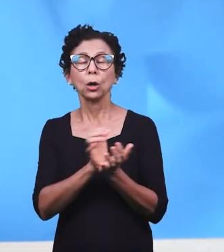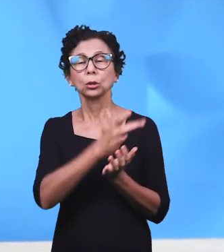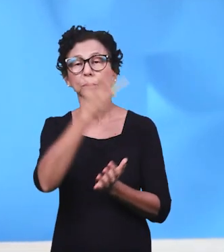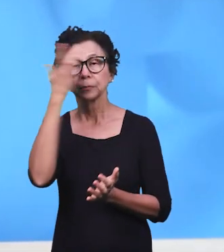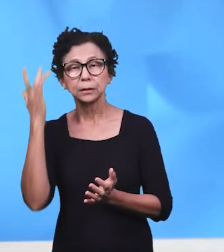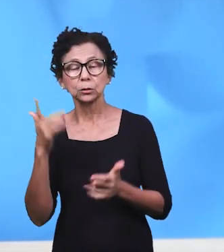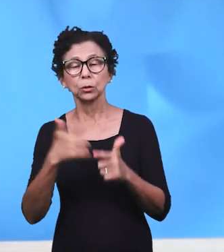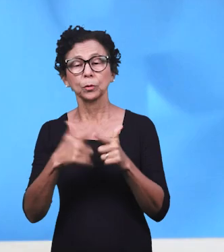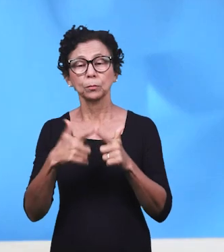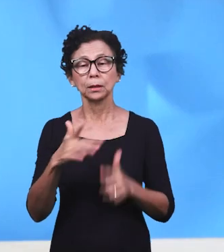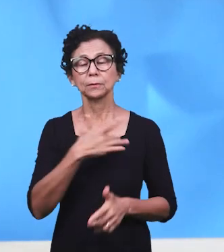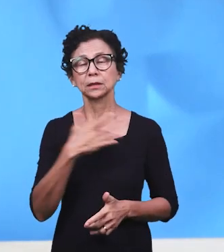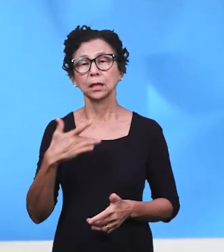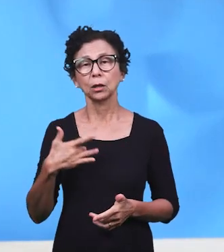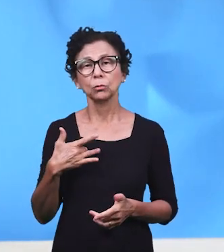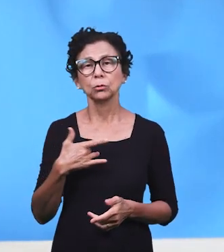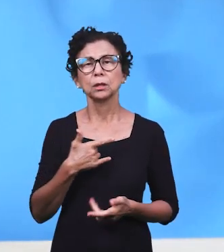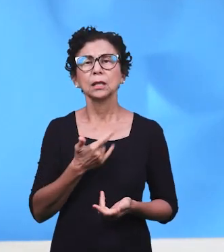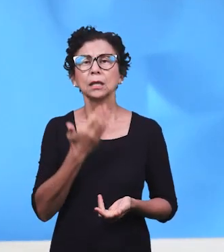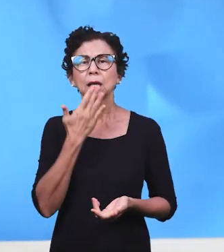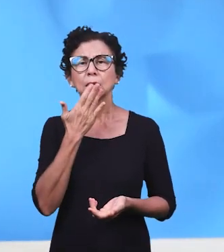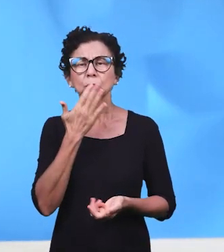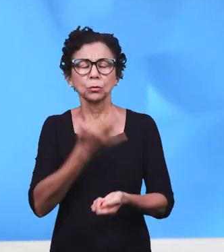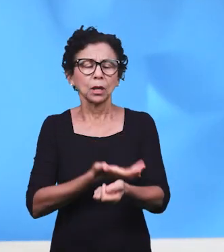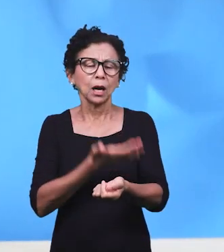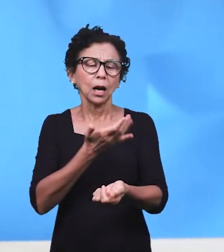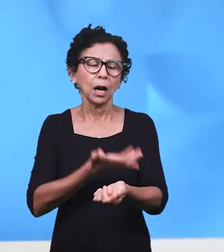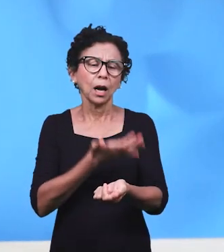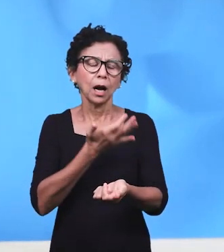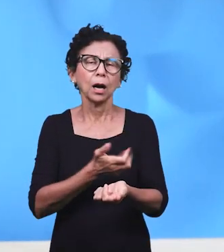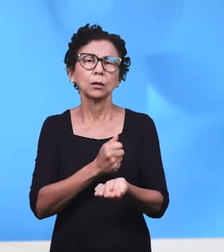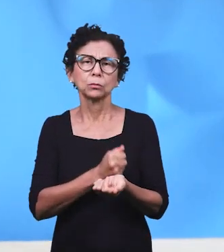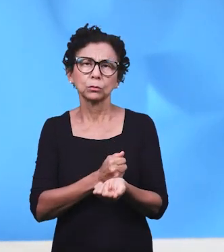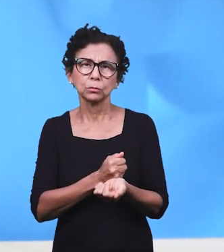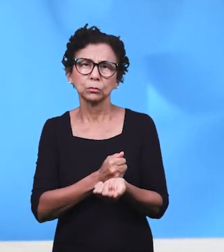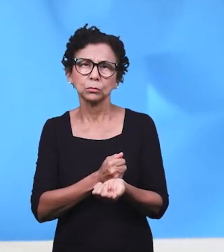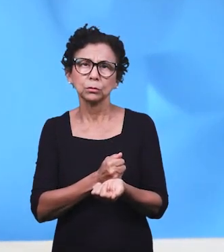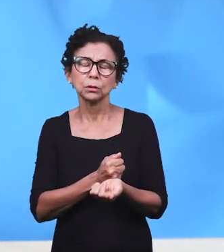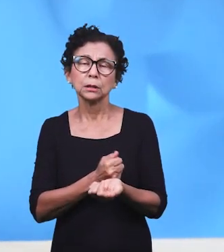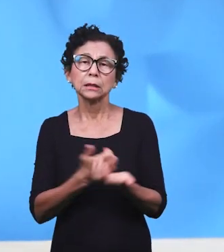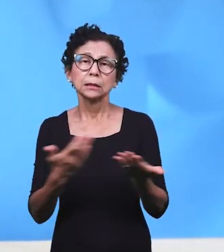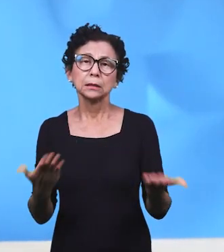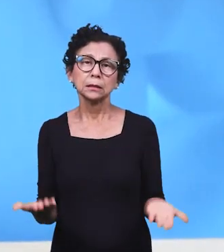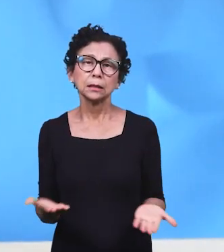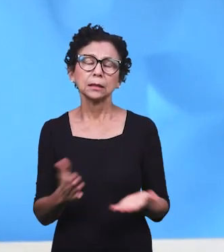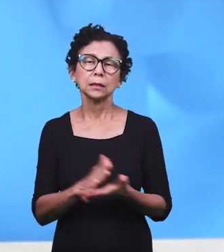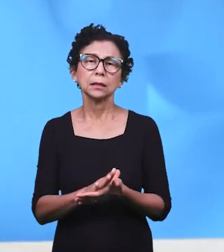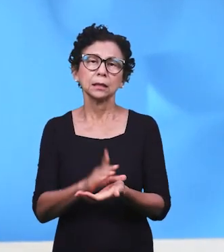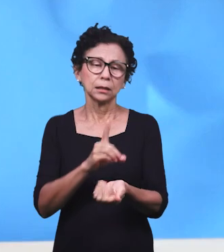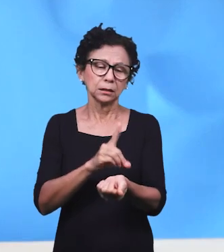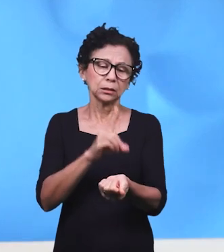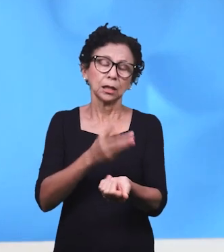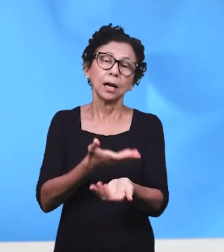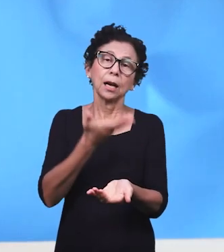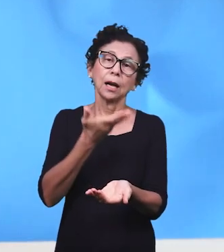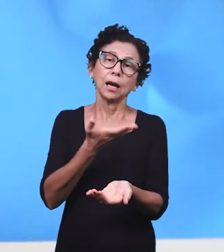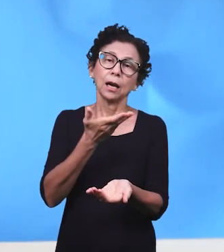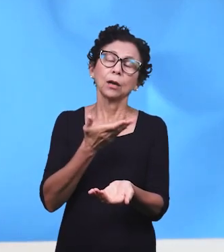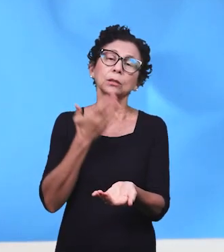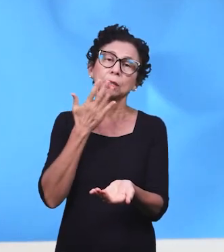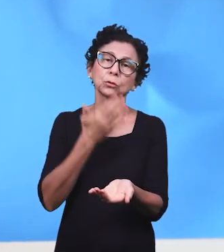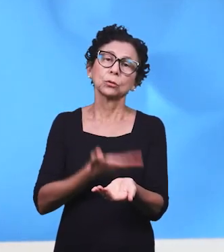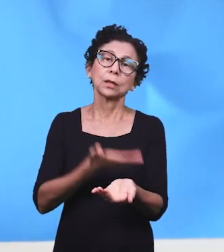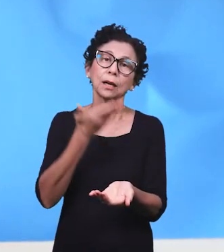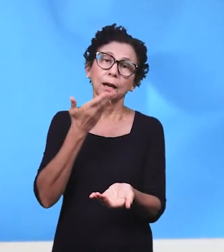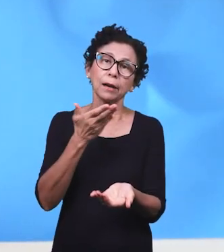problemas de saúde, como diabetes, hipertensão, problemas cardíacos, têm como resultado, por conta da medicação,